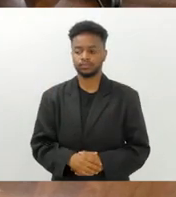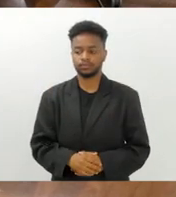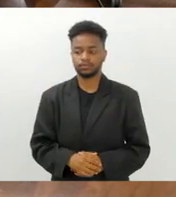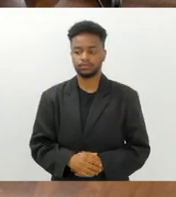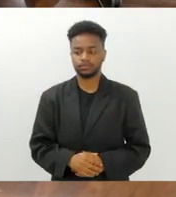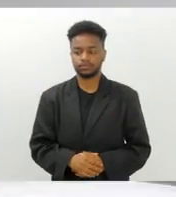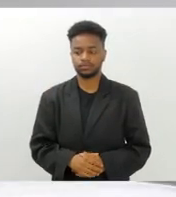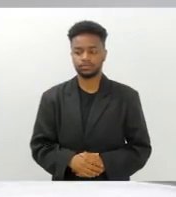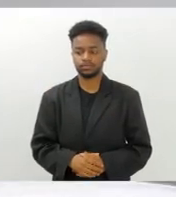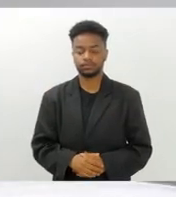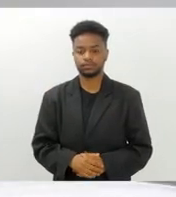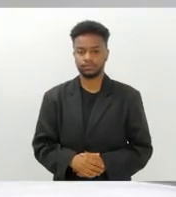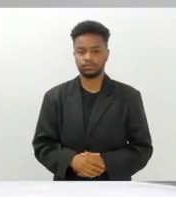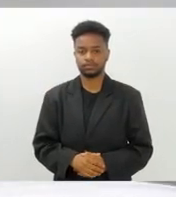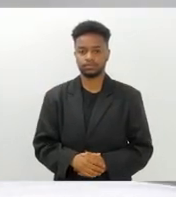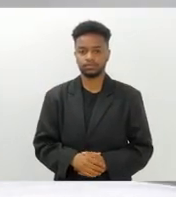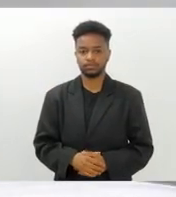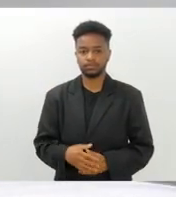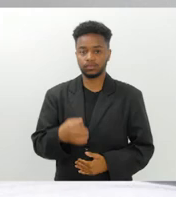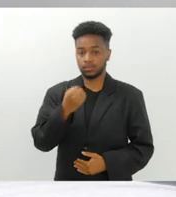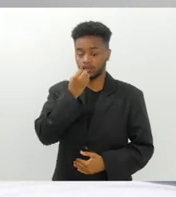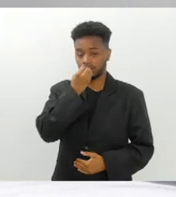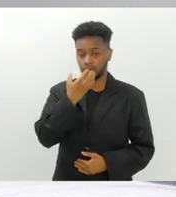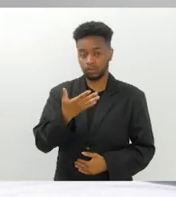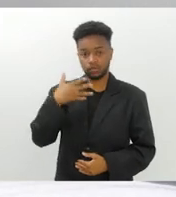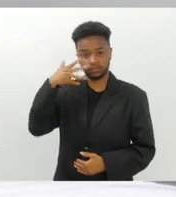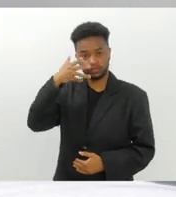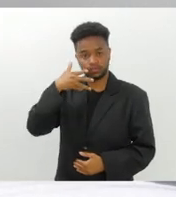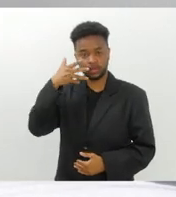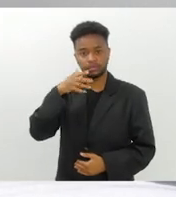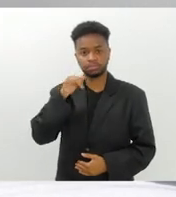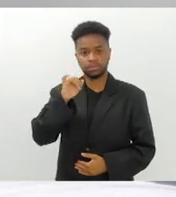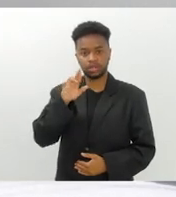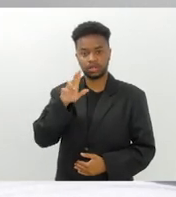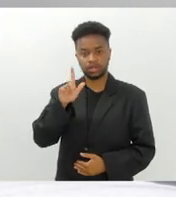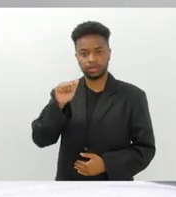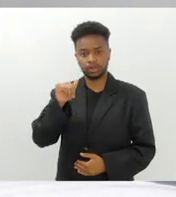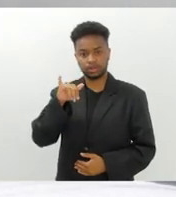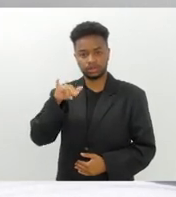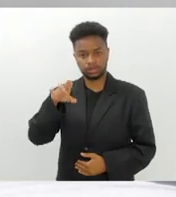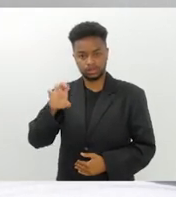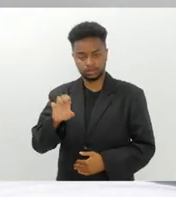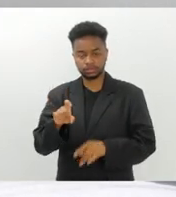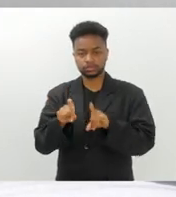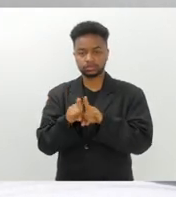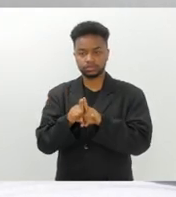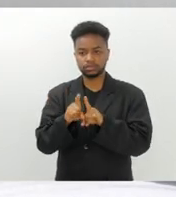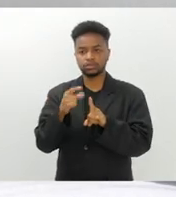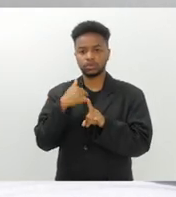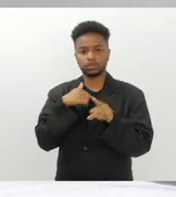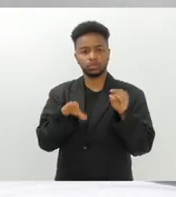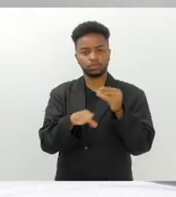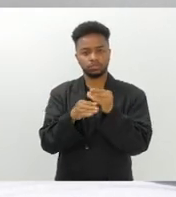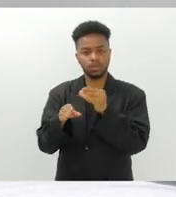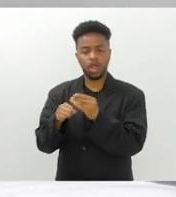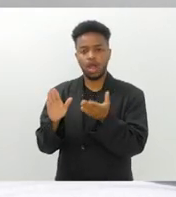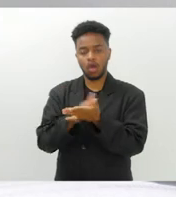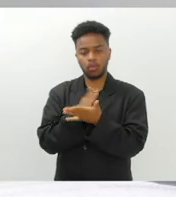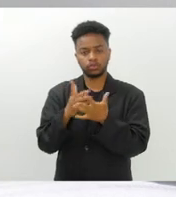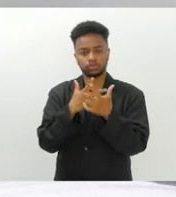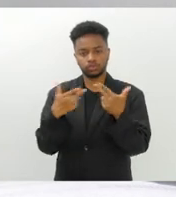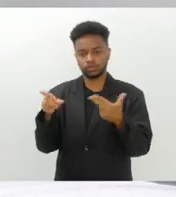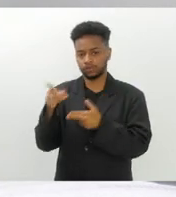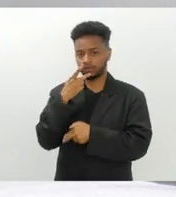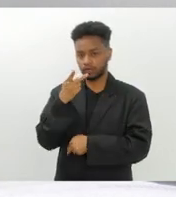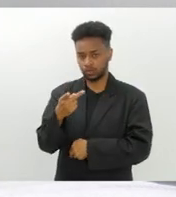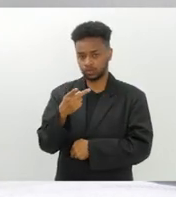Boas falas, Irlaine. Só pontuar rapidamente algumas coisas que foram levantadas.